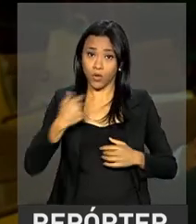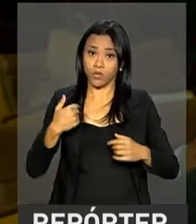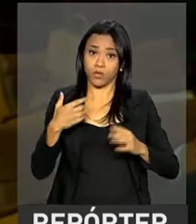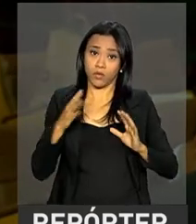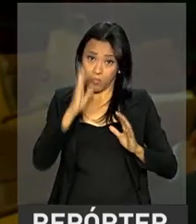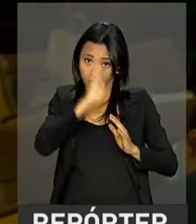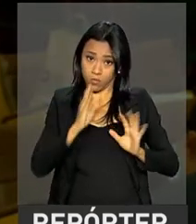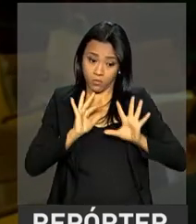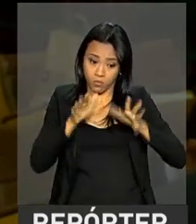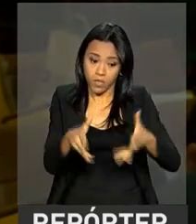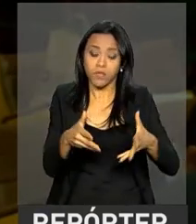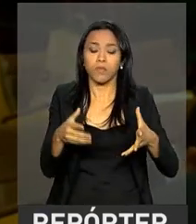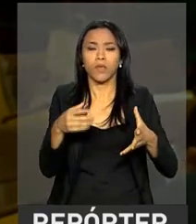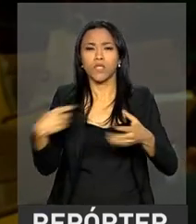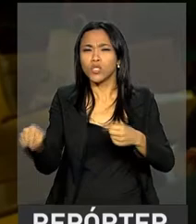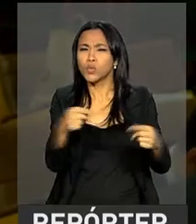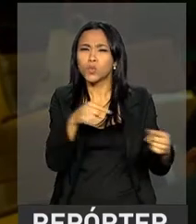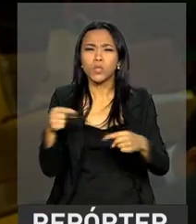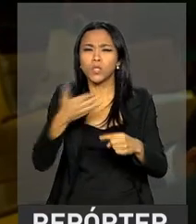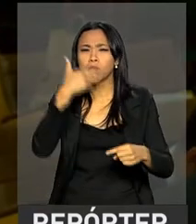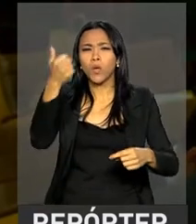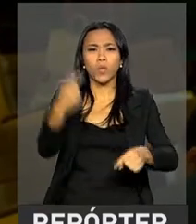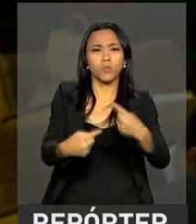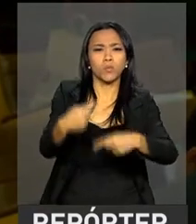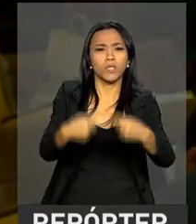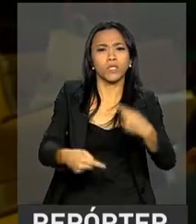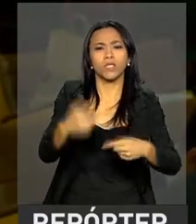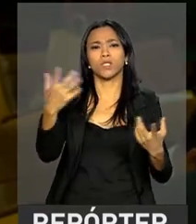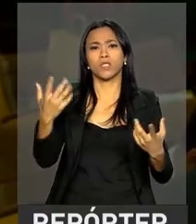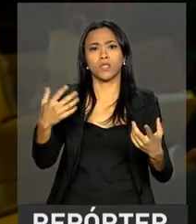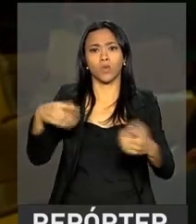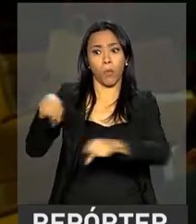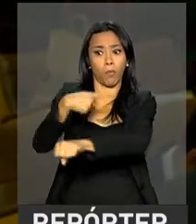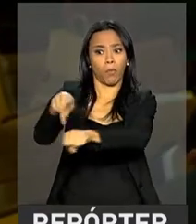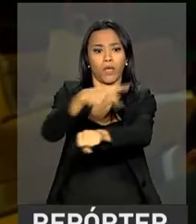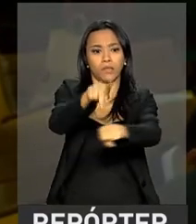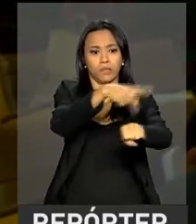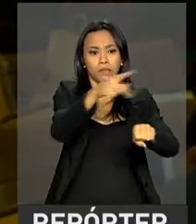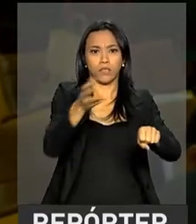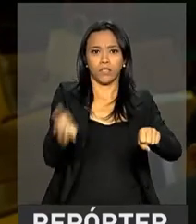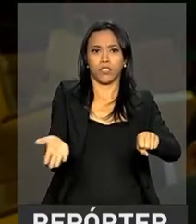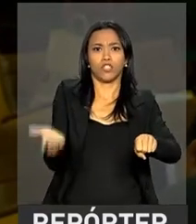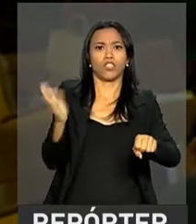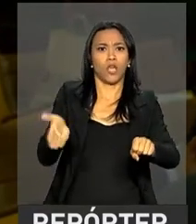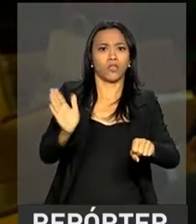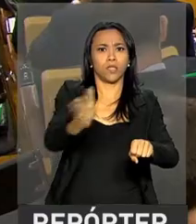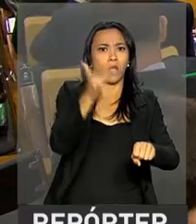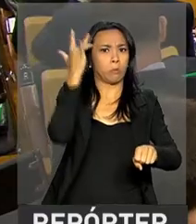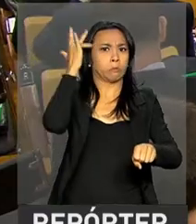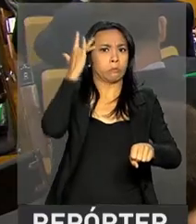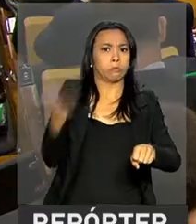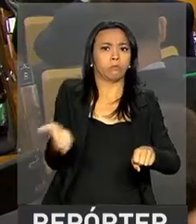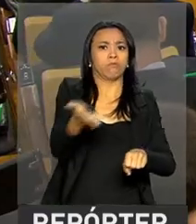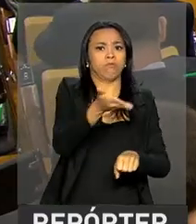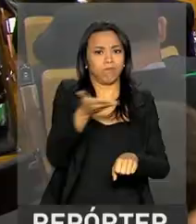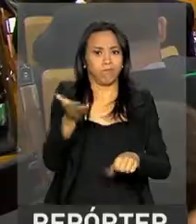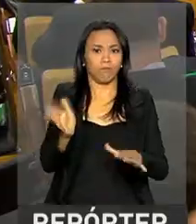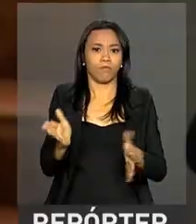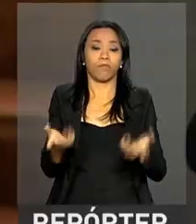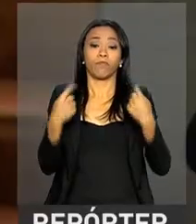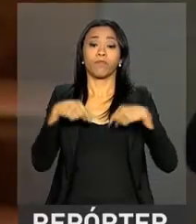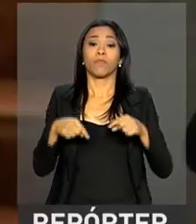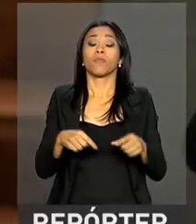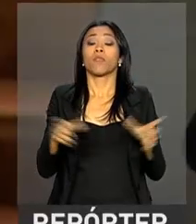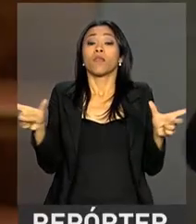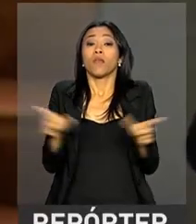nós estamos discutindo as melhores políticas públicas com os países que têm trabalhado para o melhor desenvolvimento aos e deve decidir